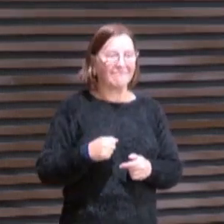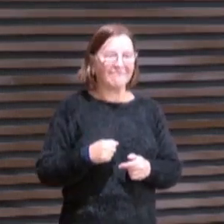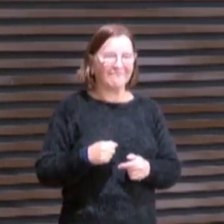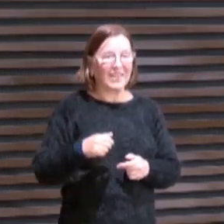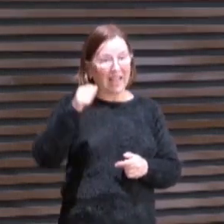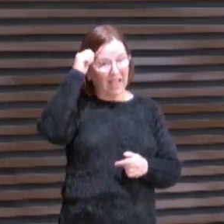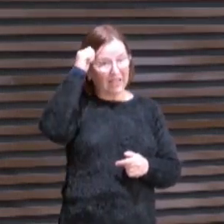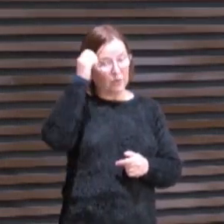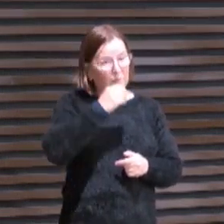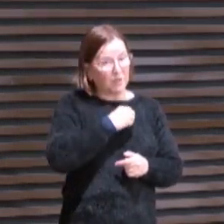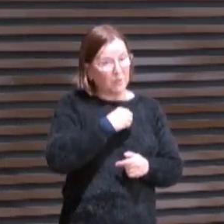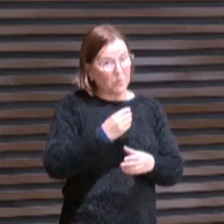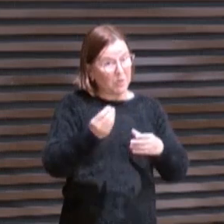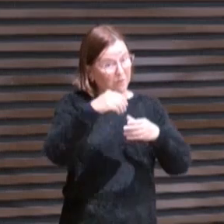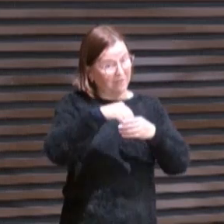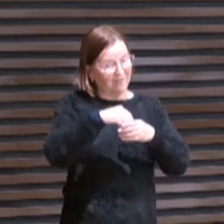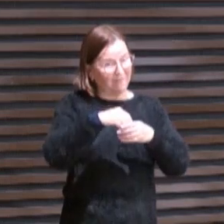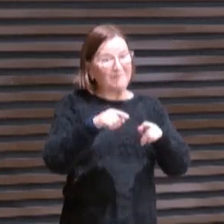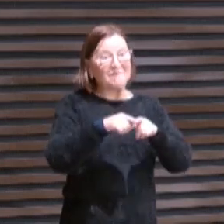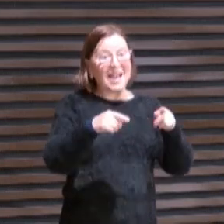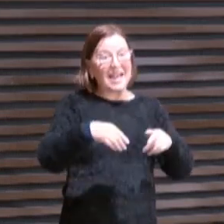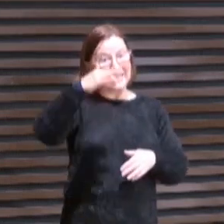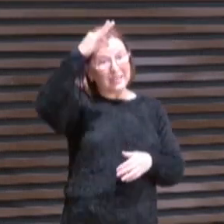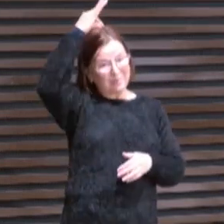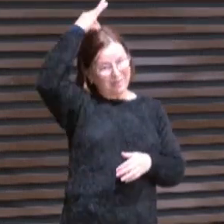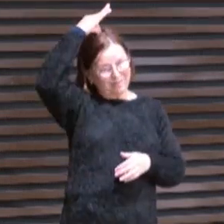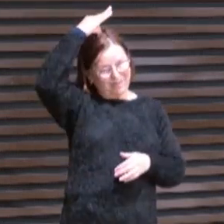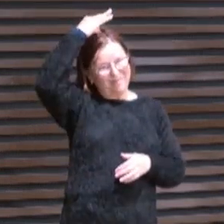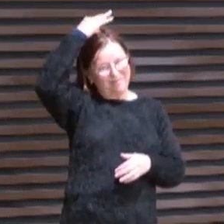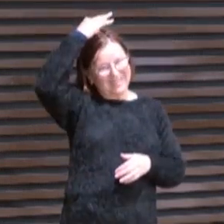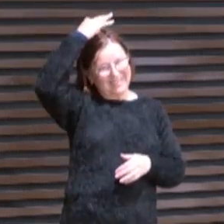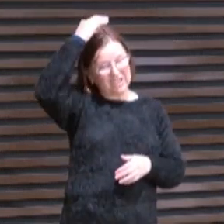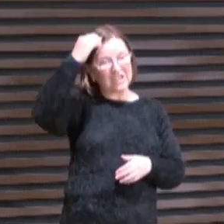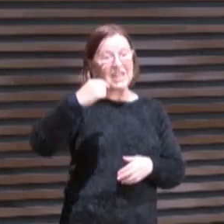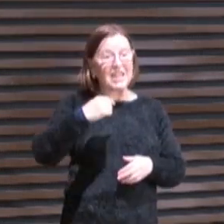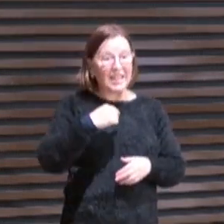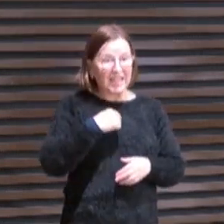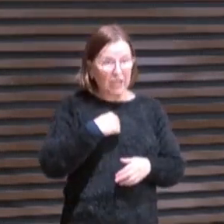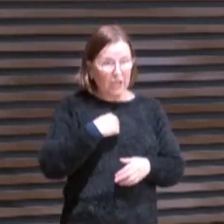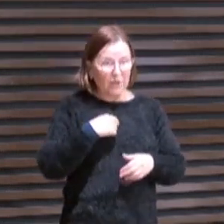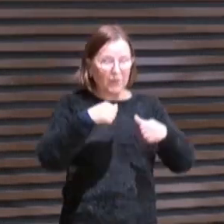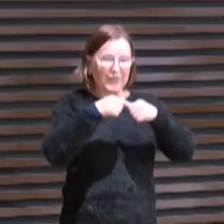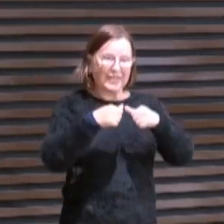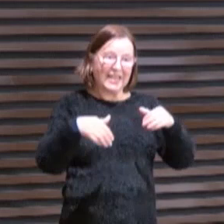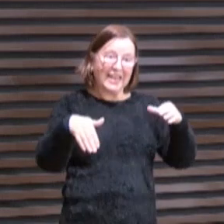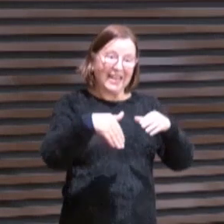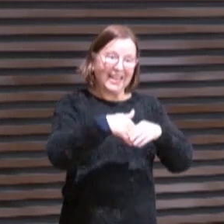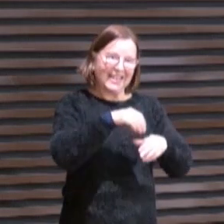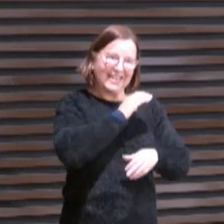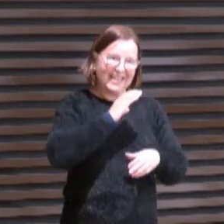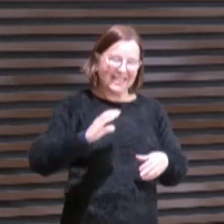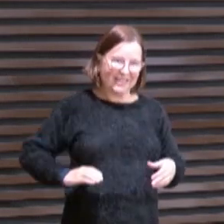eu pequei com Adão. Mas espiritualmente, isso é sobrenatural. Eu estar em Cristo. Mas todos os